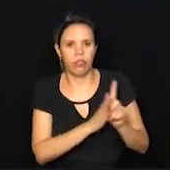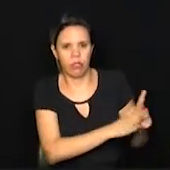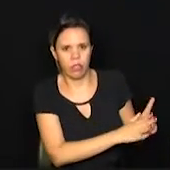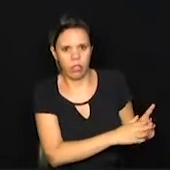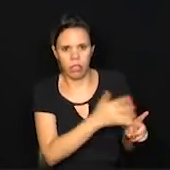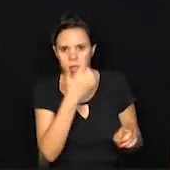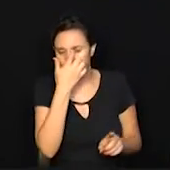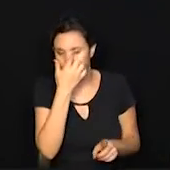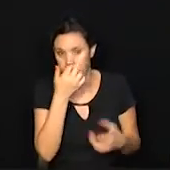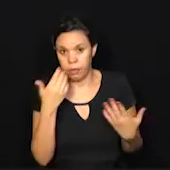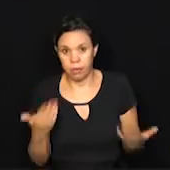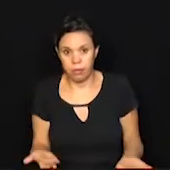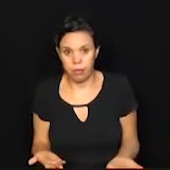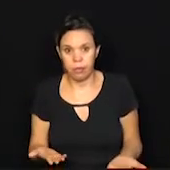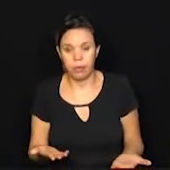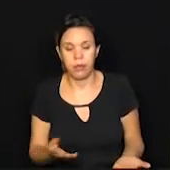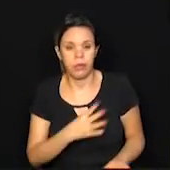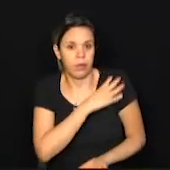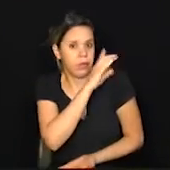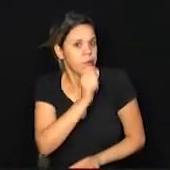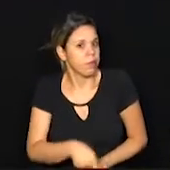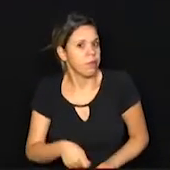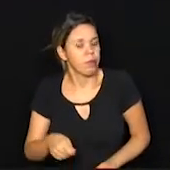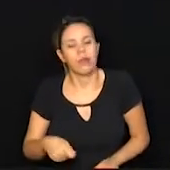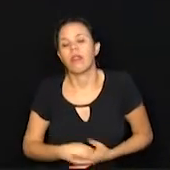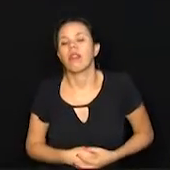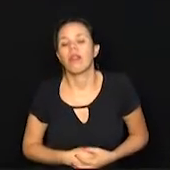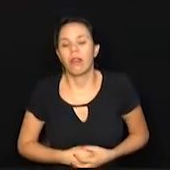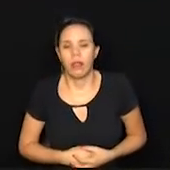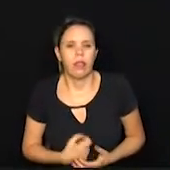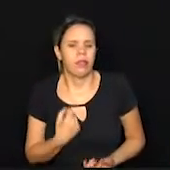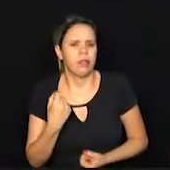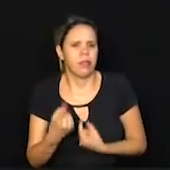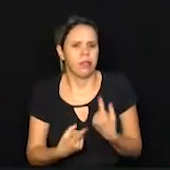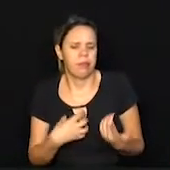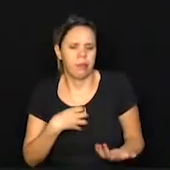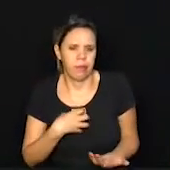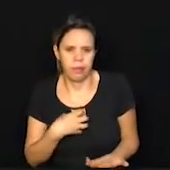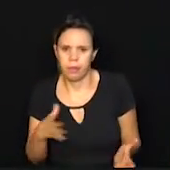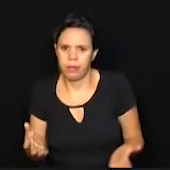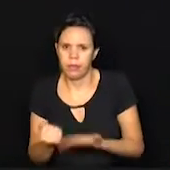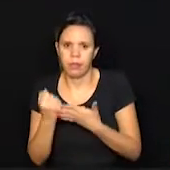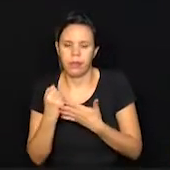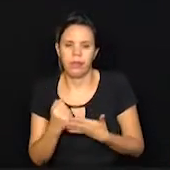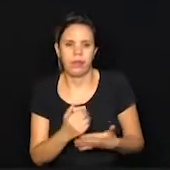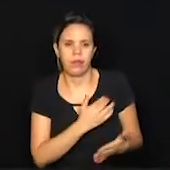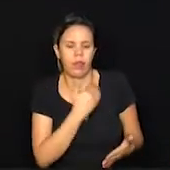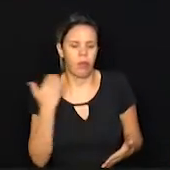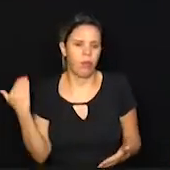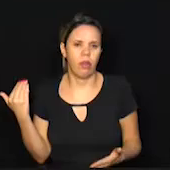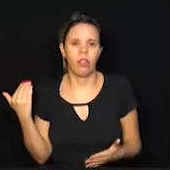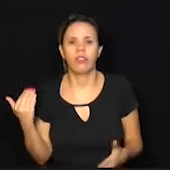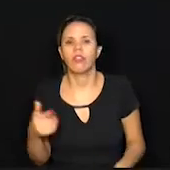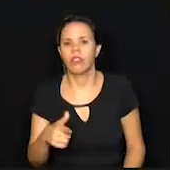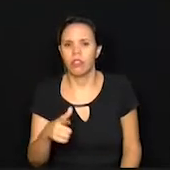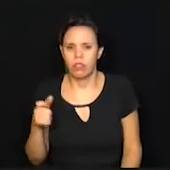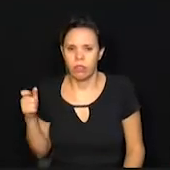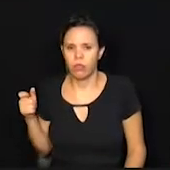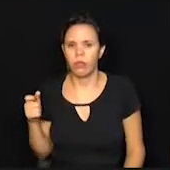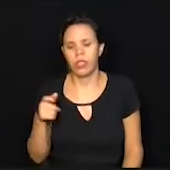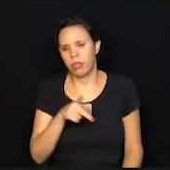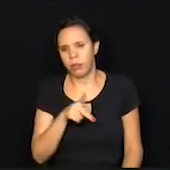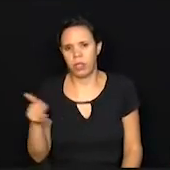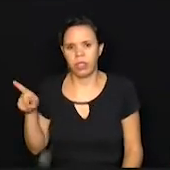então assim a ditadura provavelmente de alguma maneira contribuiu para a morte do Kubitschek para